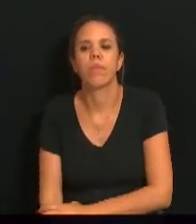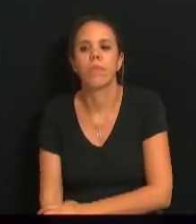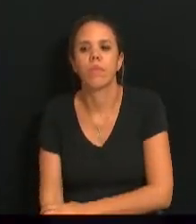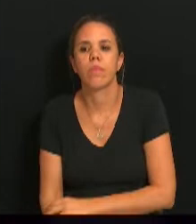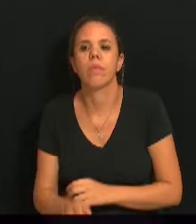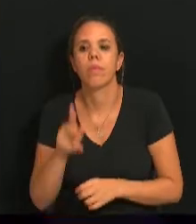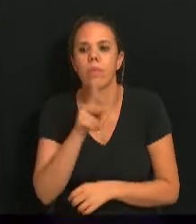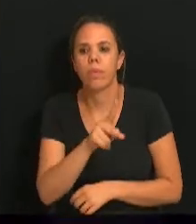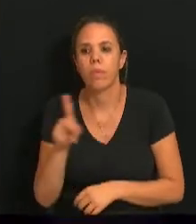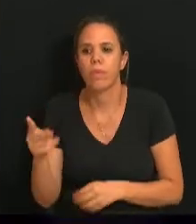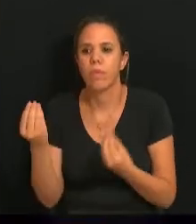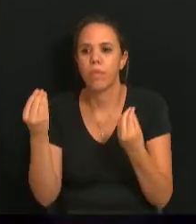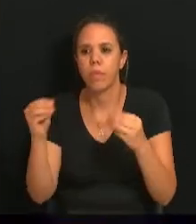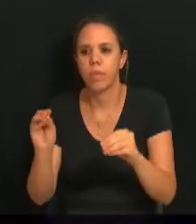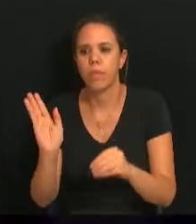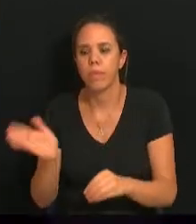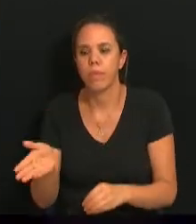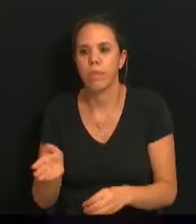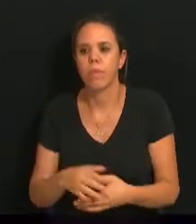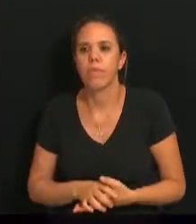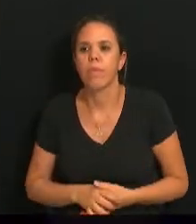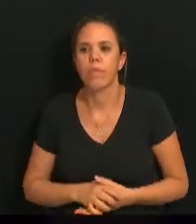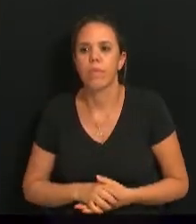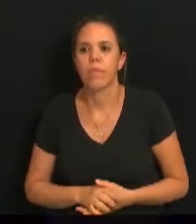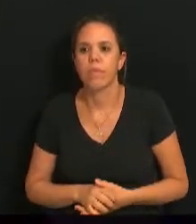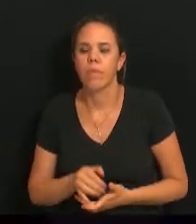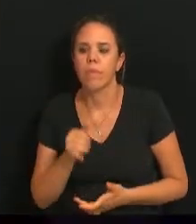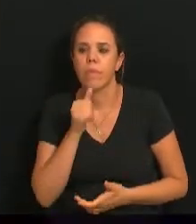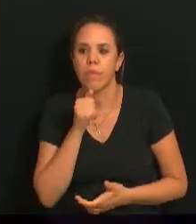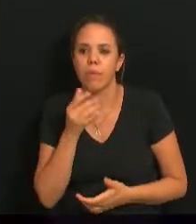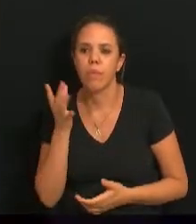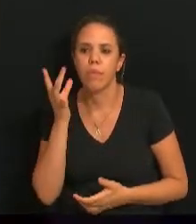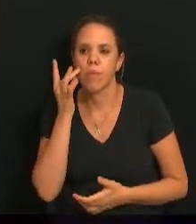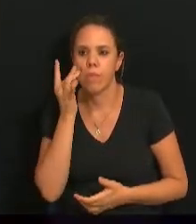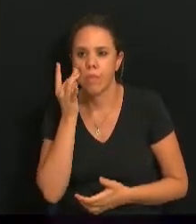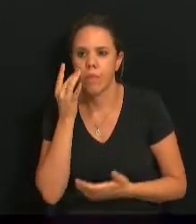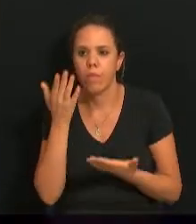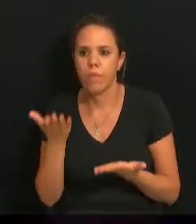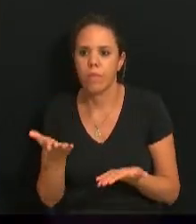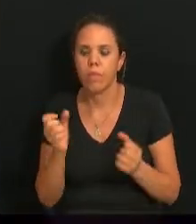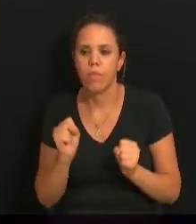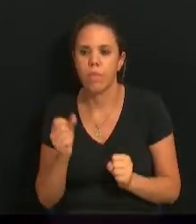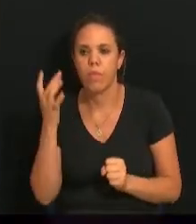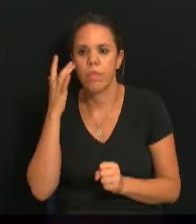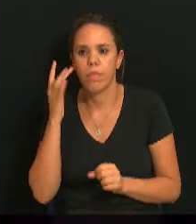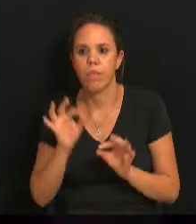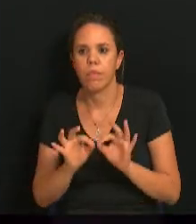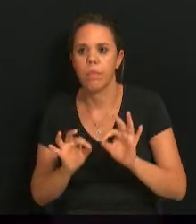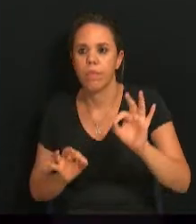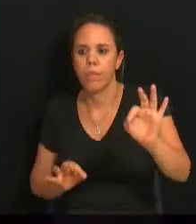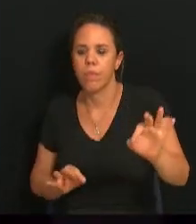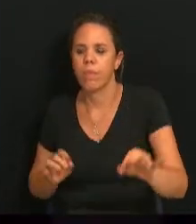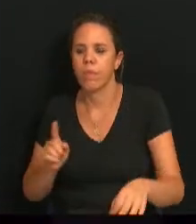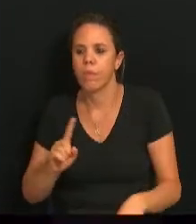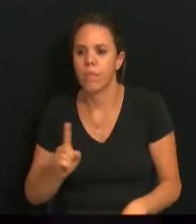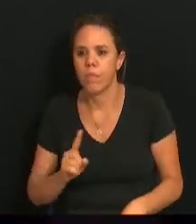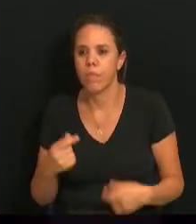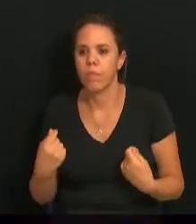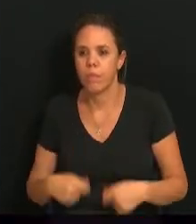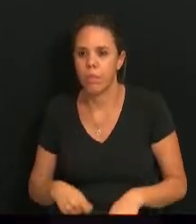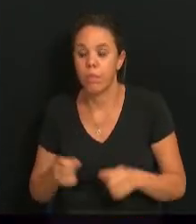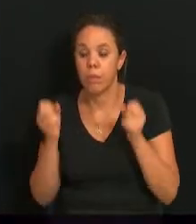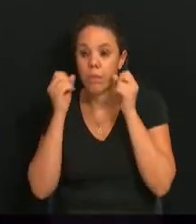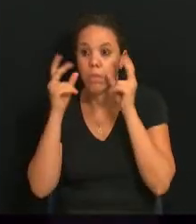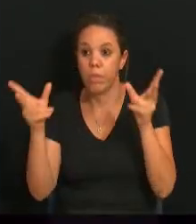que está posto aí, que já está comendo pelas bordas e muito presente, a gente pode achar que está longe da nossa rede, mas não, precisamos ficar muito